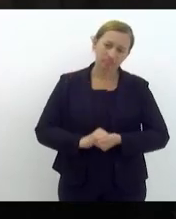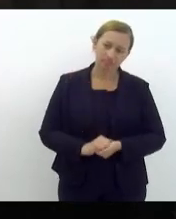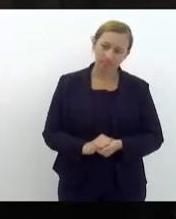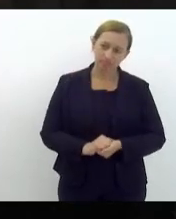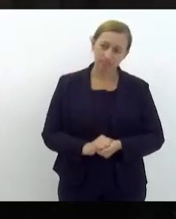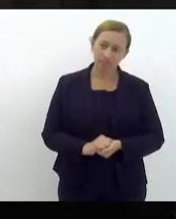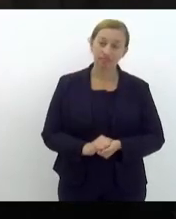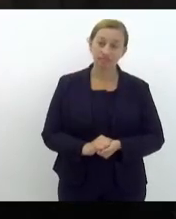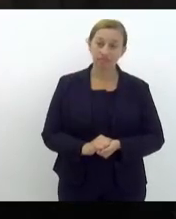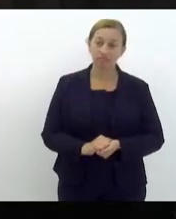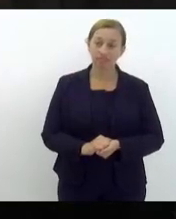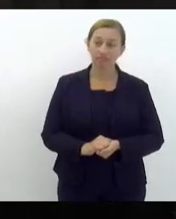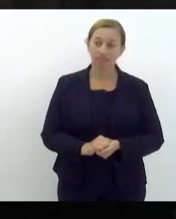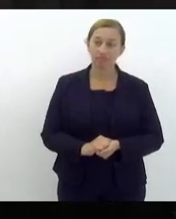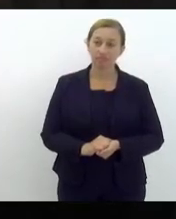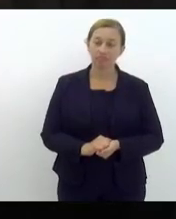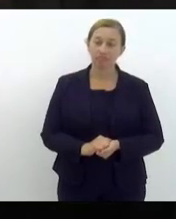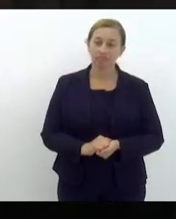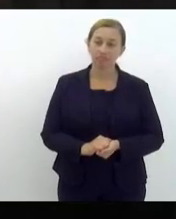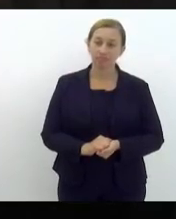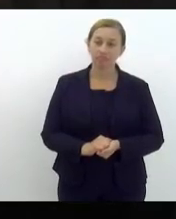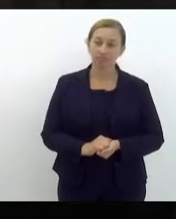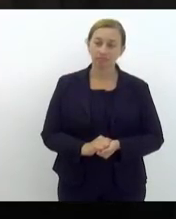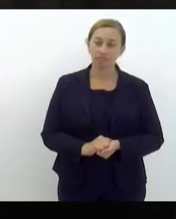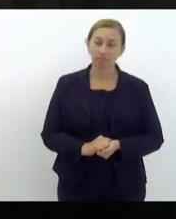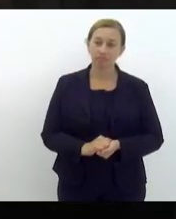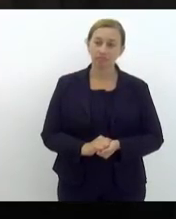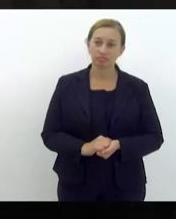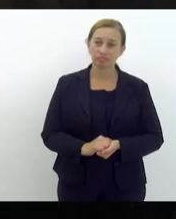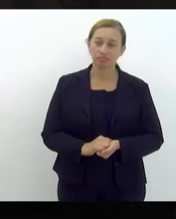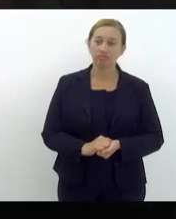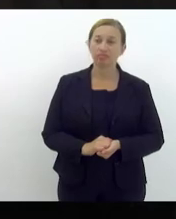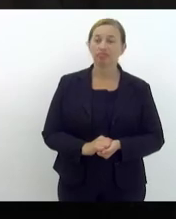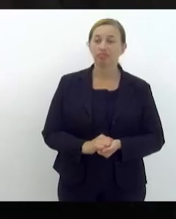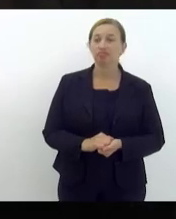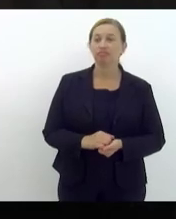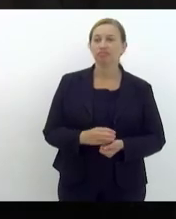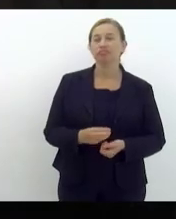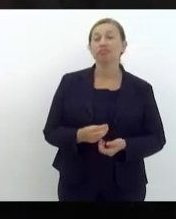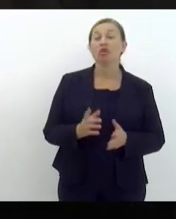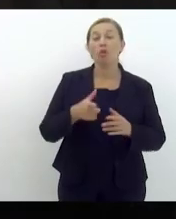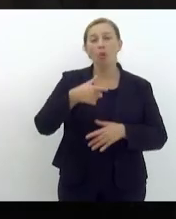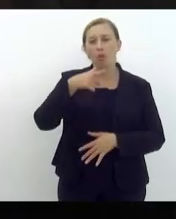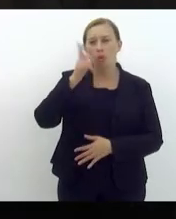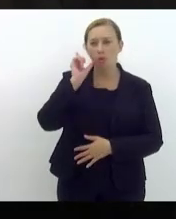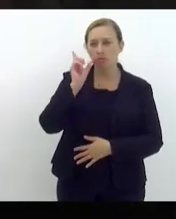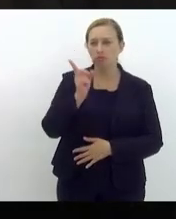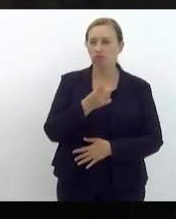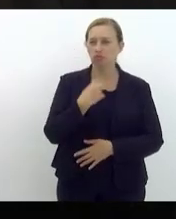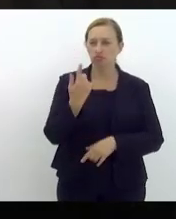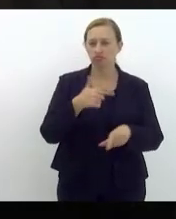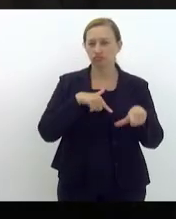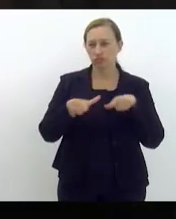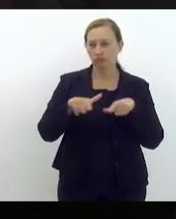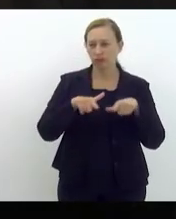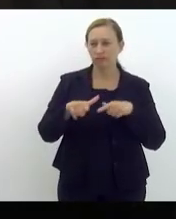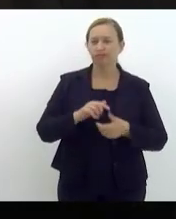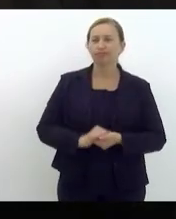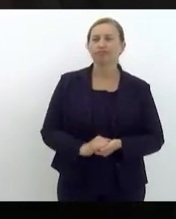para todos aqueles que acreditam nos direitos humanos e na luta social ontem o nosso mandato